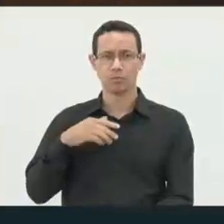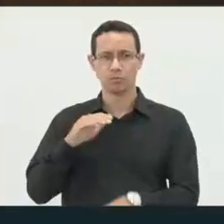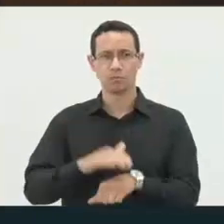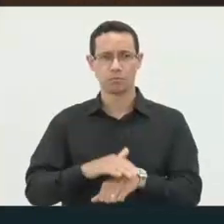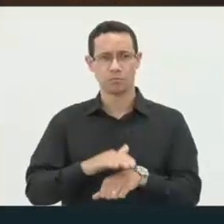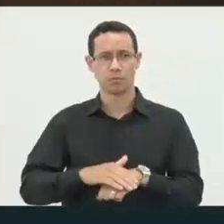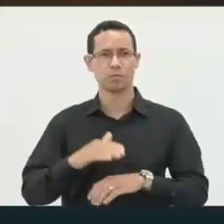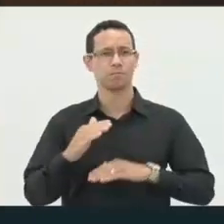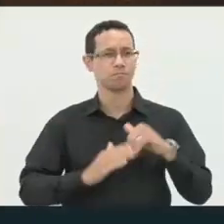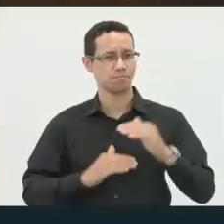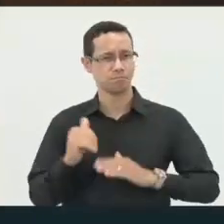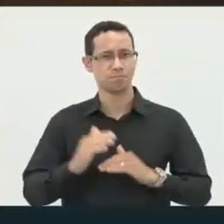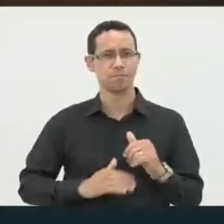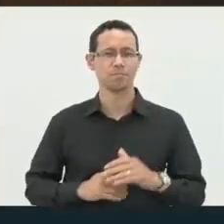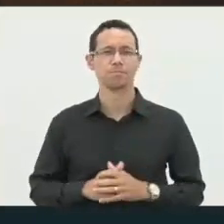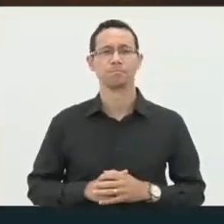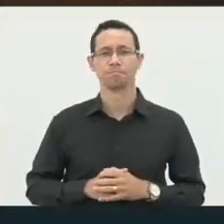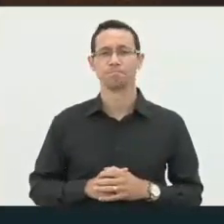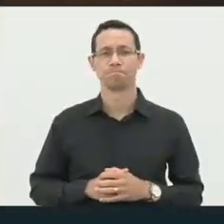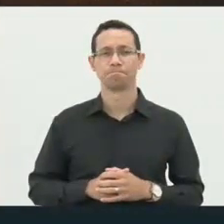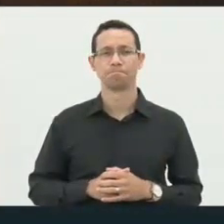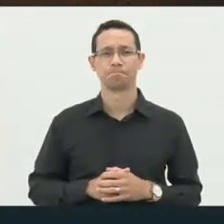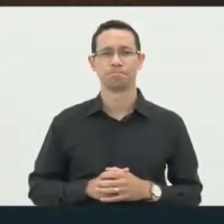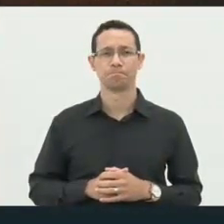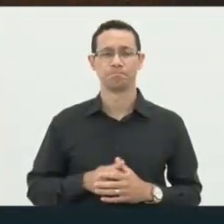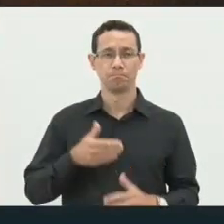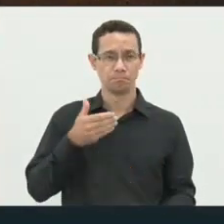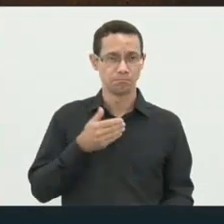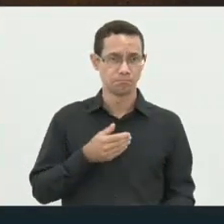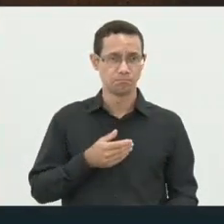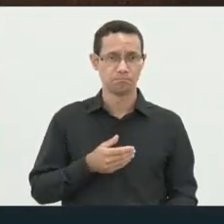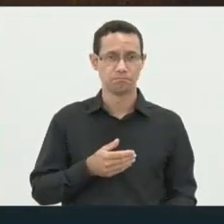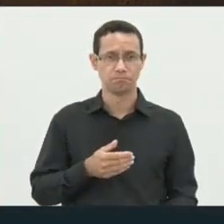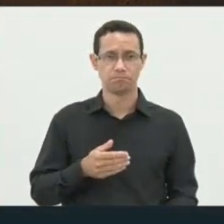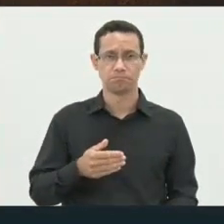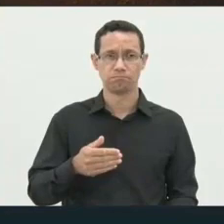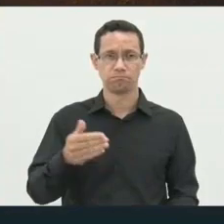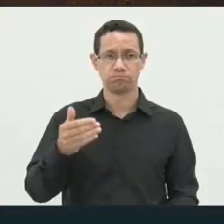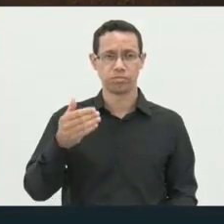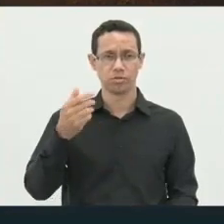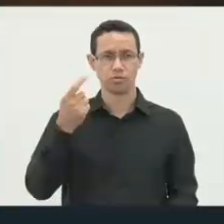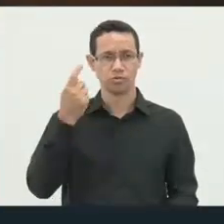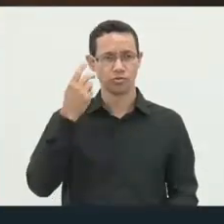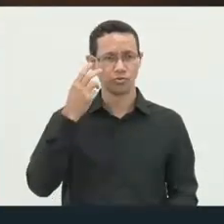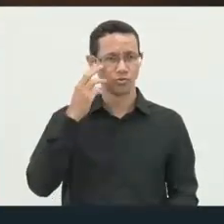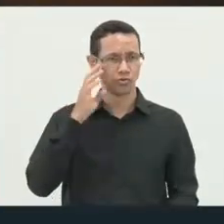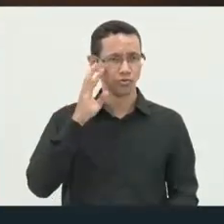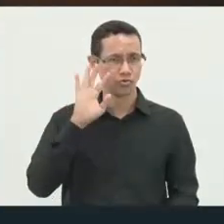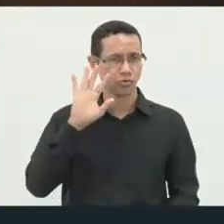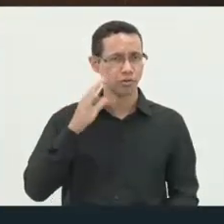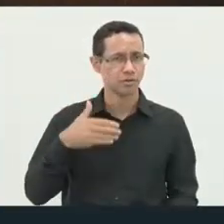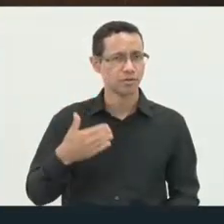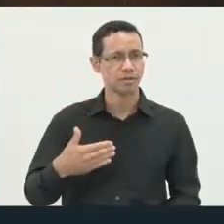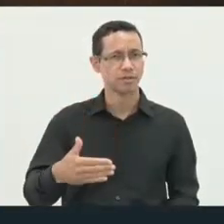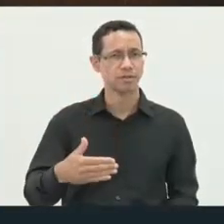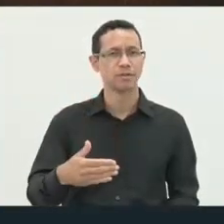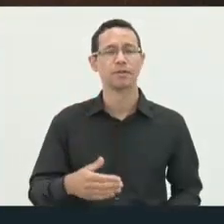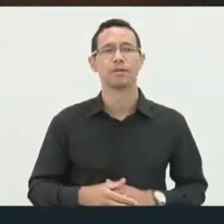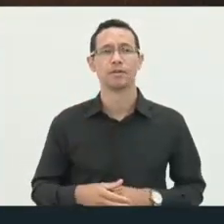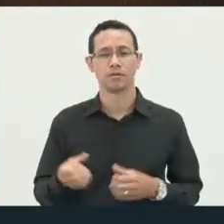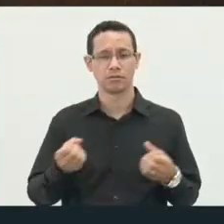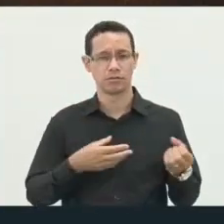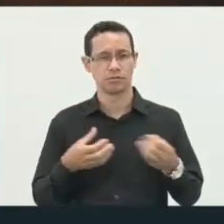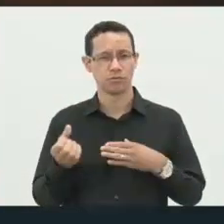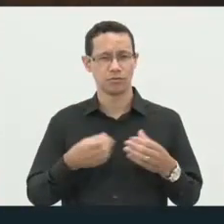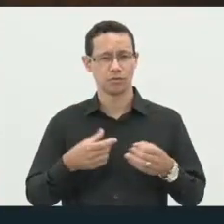e tem coisa aí que daqui daqui mais uns dias mais uns dias a gente vai ter uma série de novidades aqui